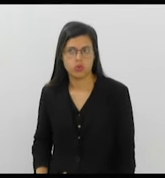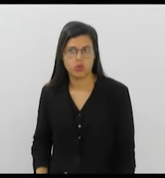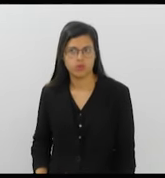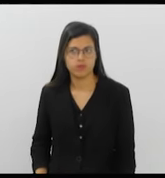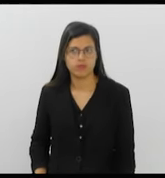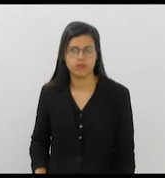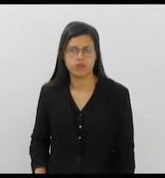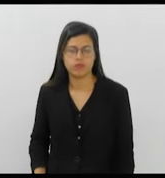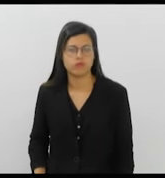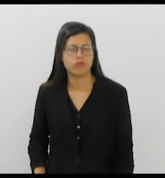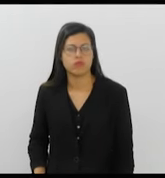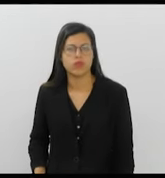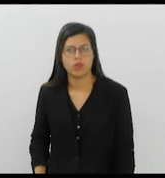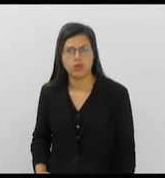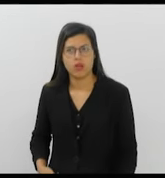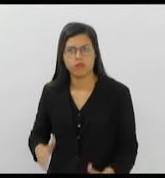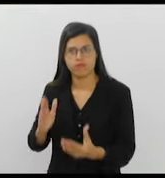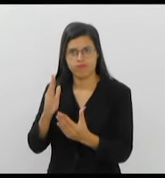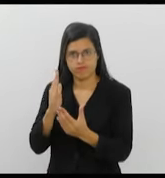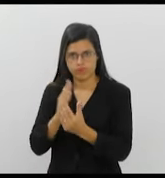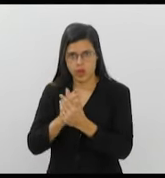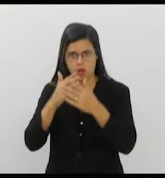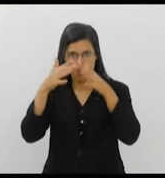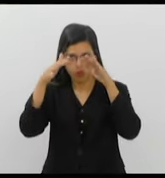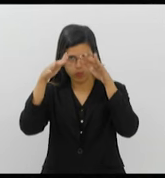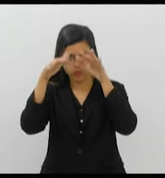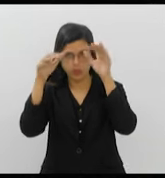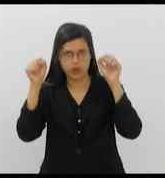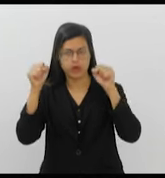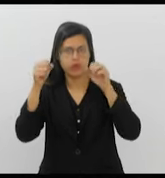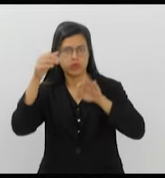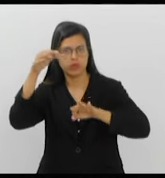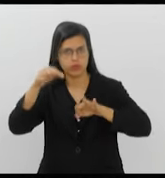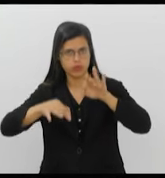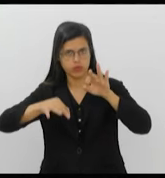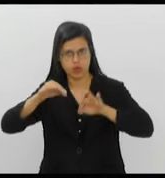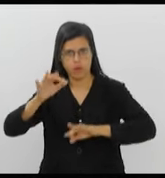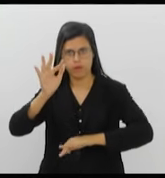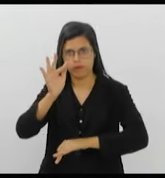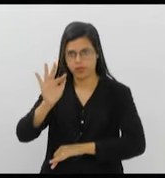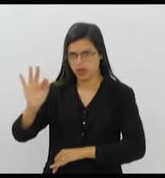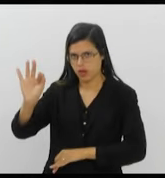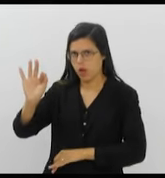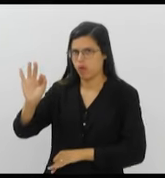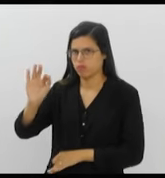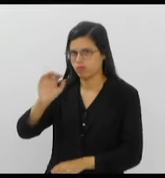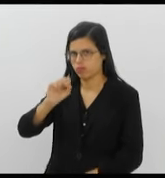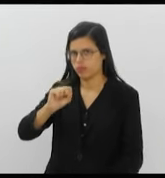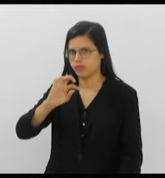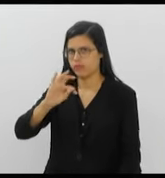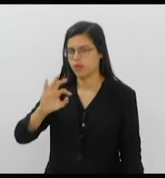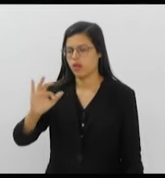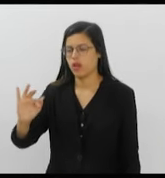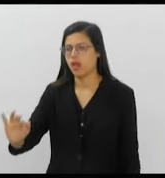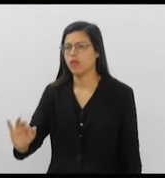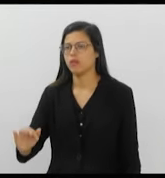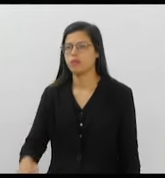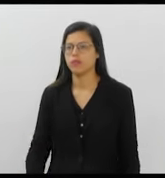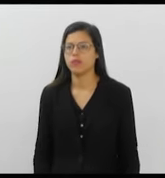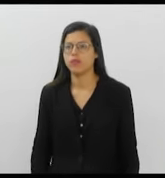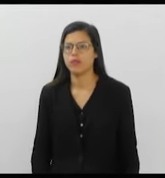ao Supremo Tribunal Federal. Foi designado relator o